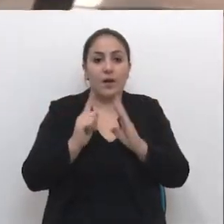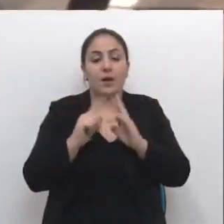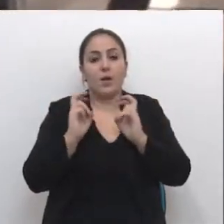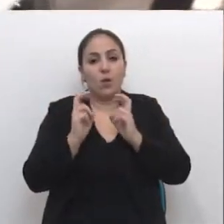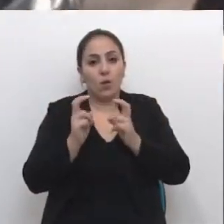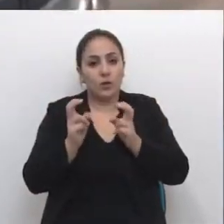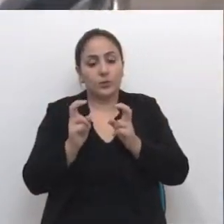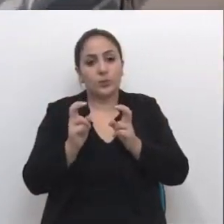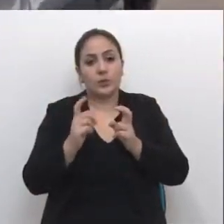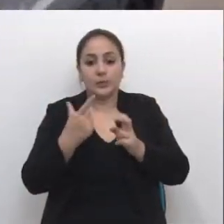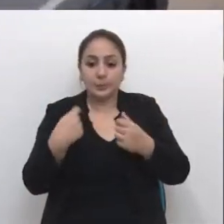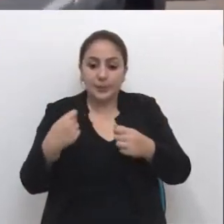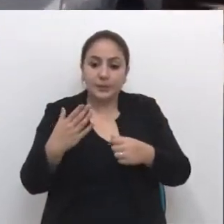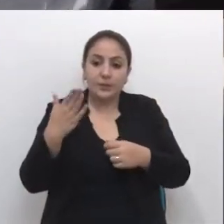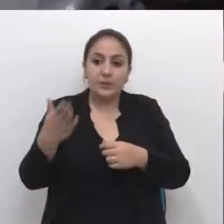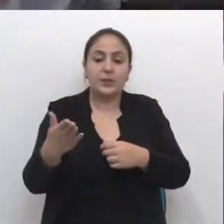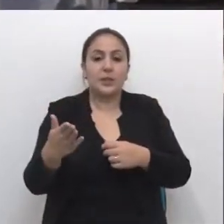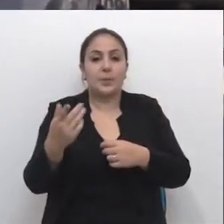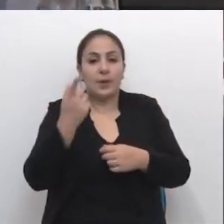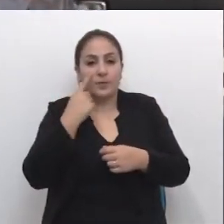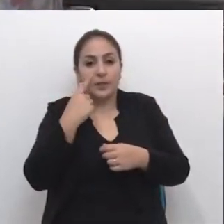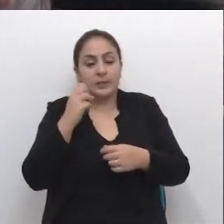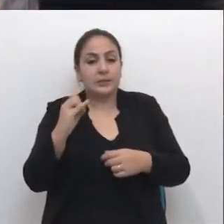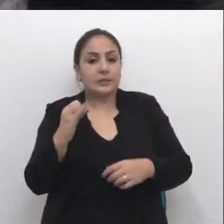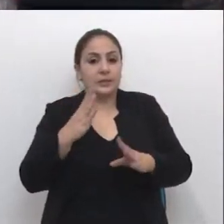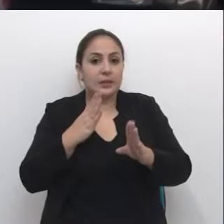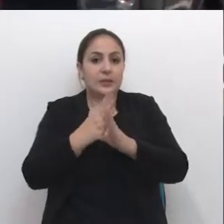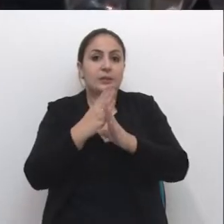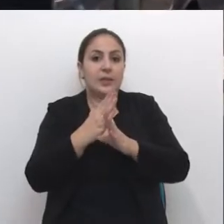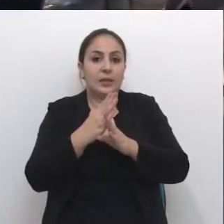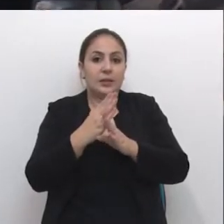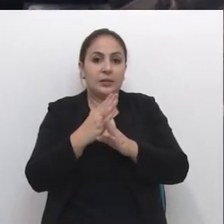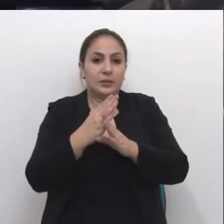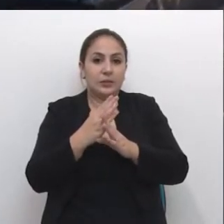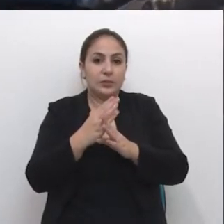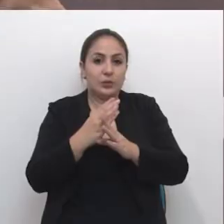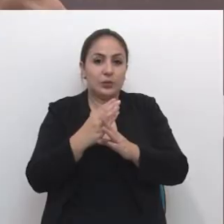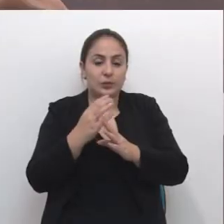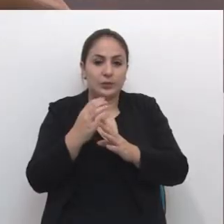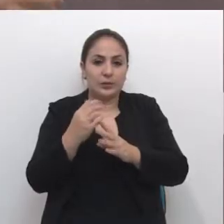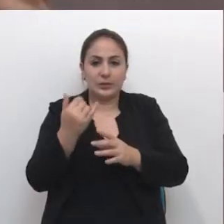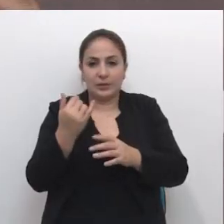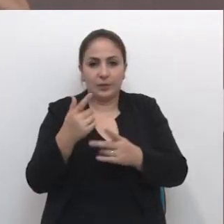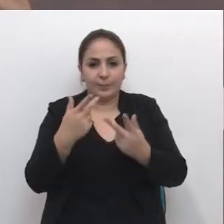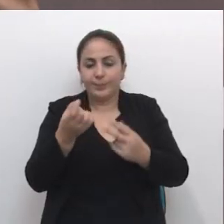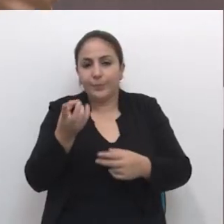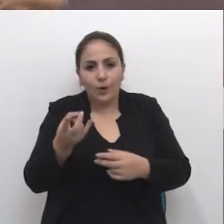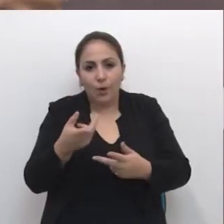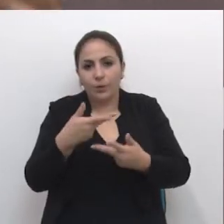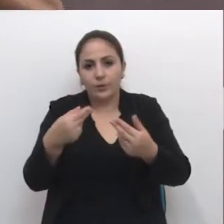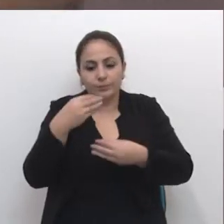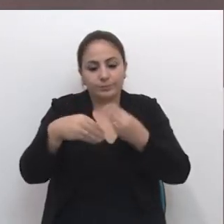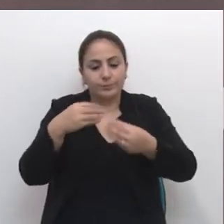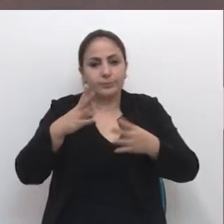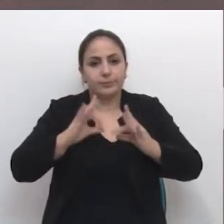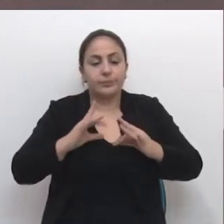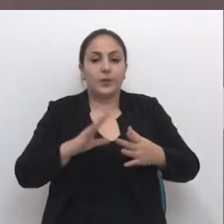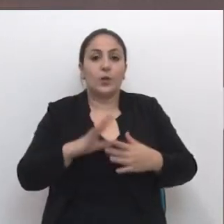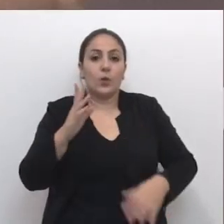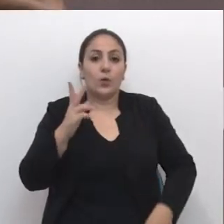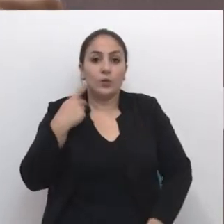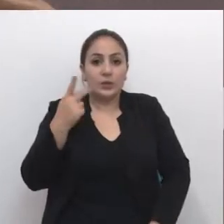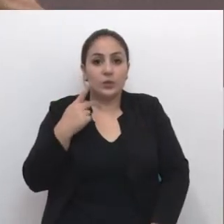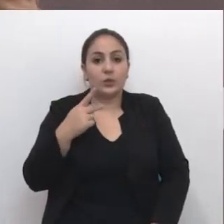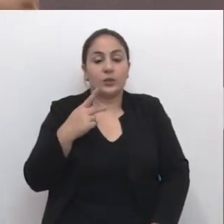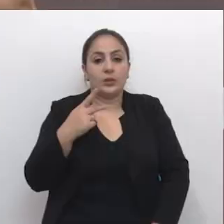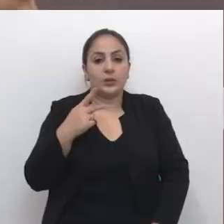pelo procedimento que detecta o consumo de substâncias psicoativas. O PTBista Aristeu Dalalana é simpático